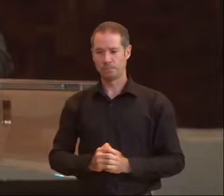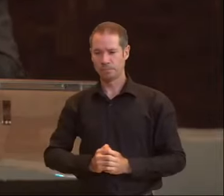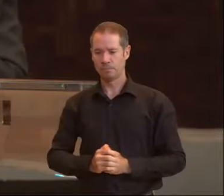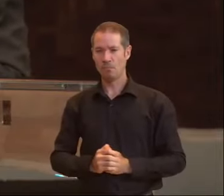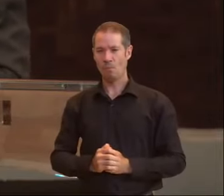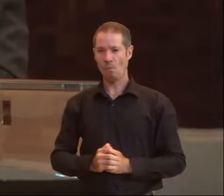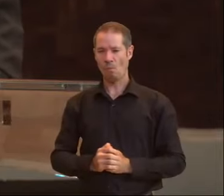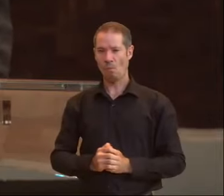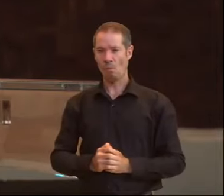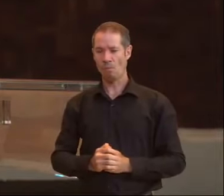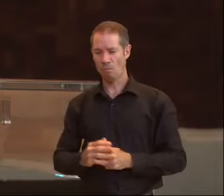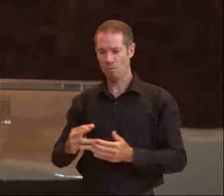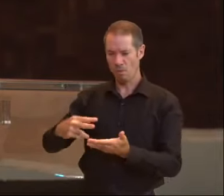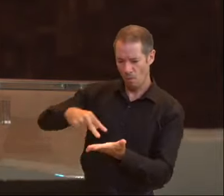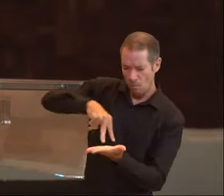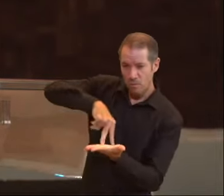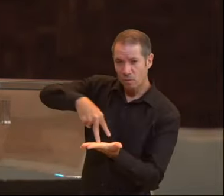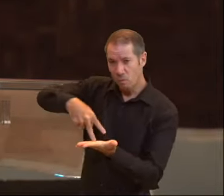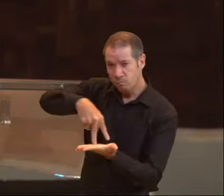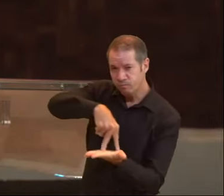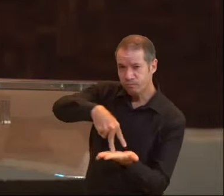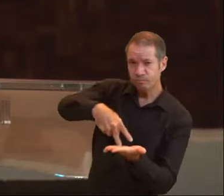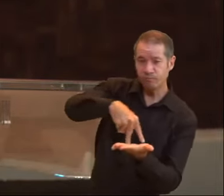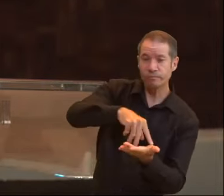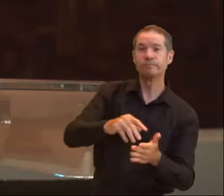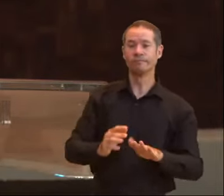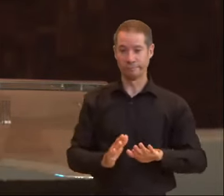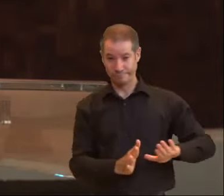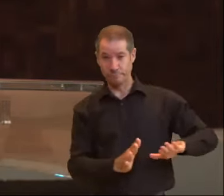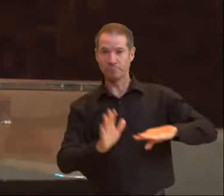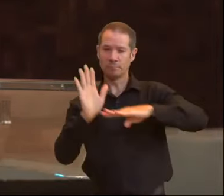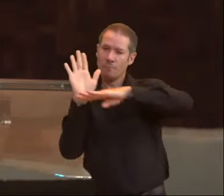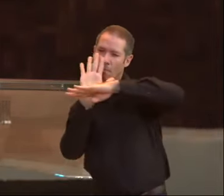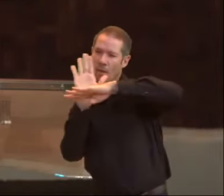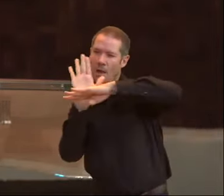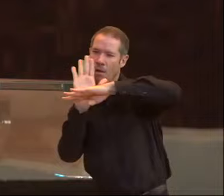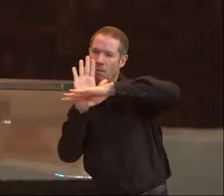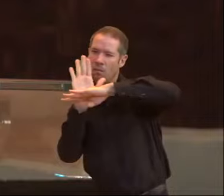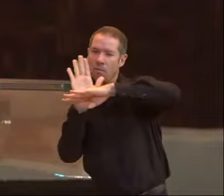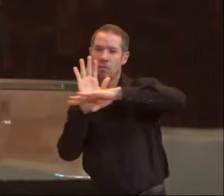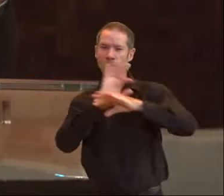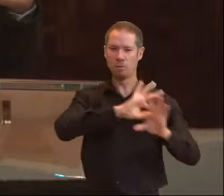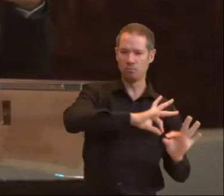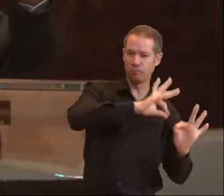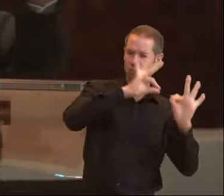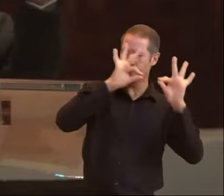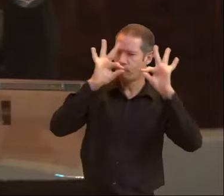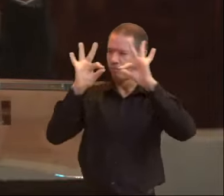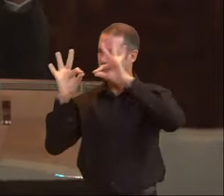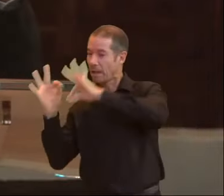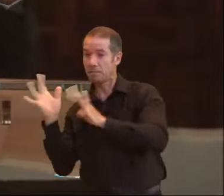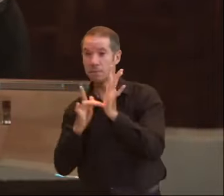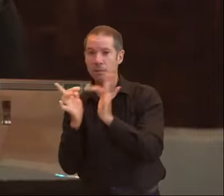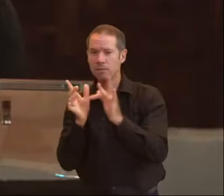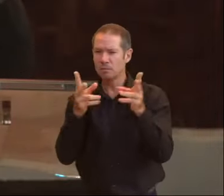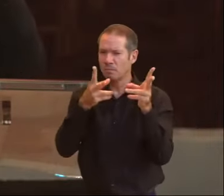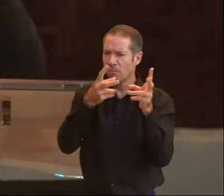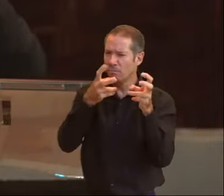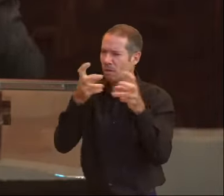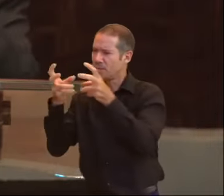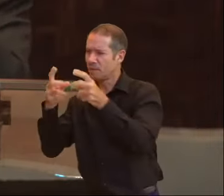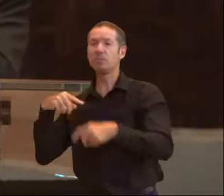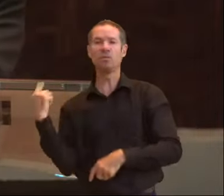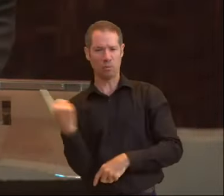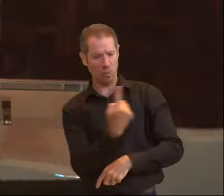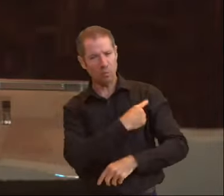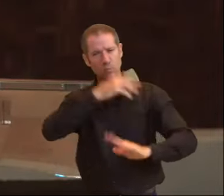Ouvindo, lendo, vendo alguns filmes gostosos sobre Jesus, eu percebo, creio que nós todos